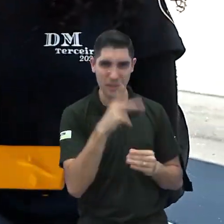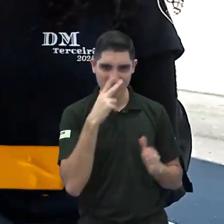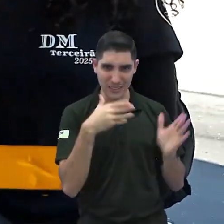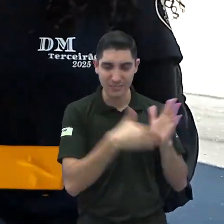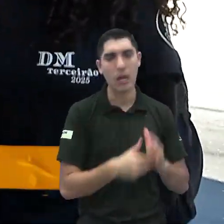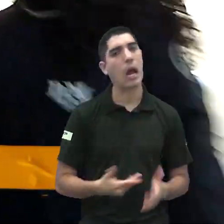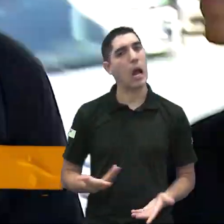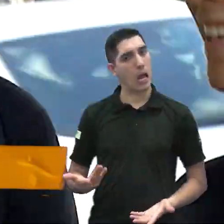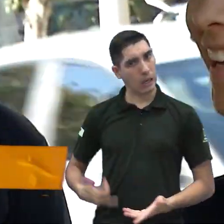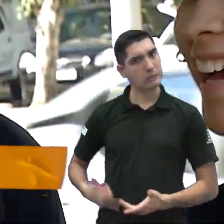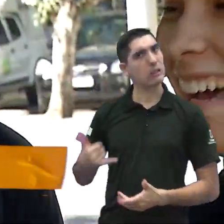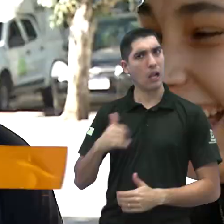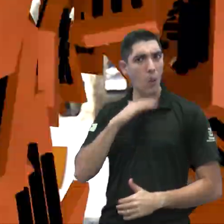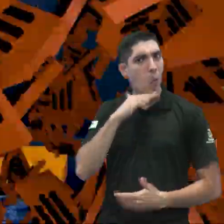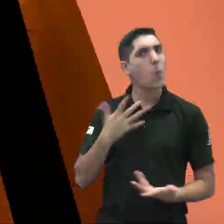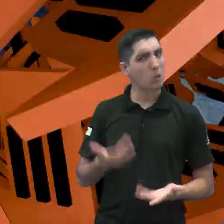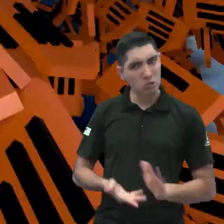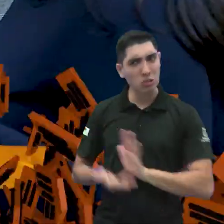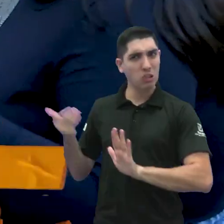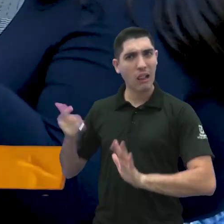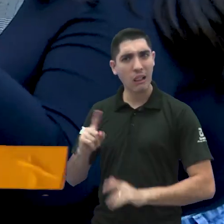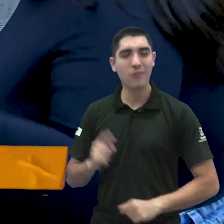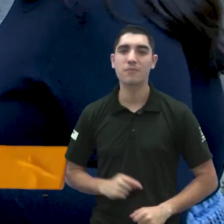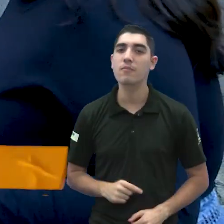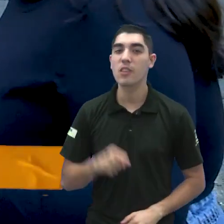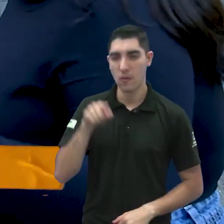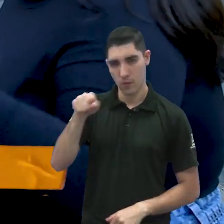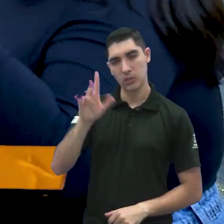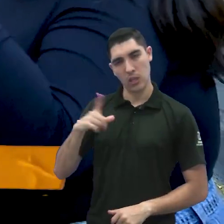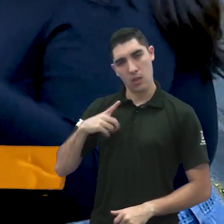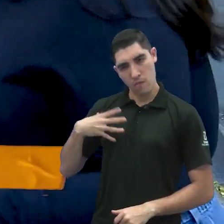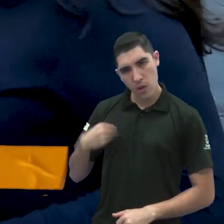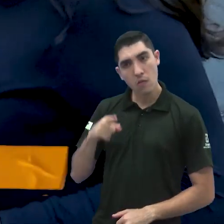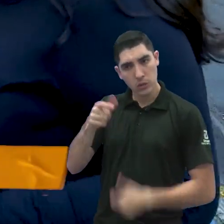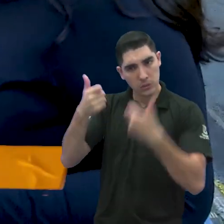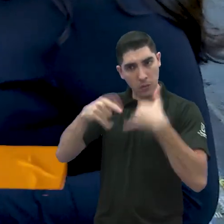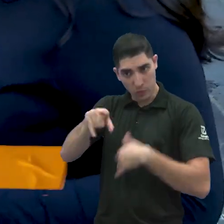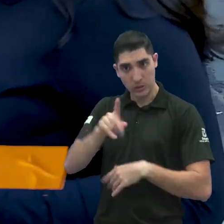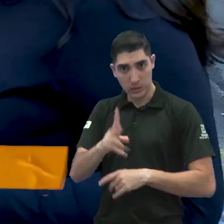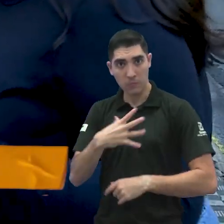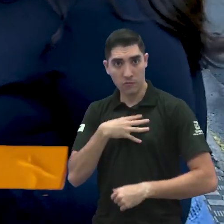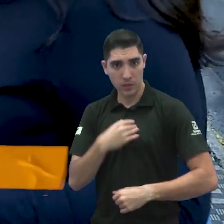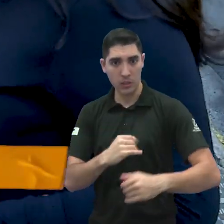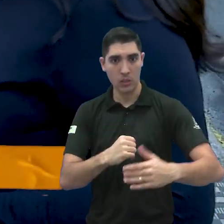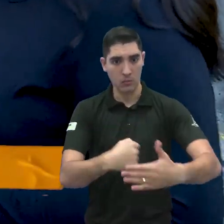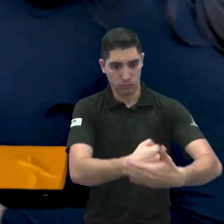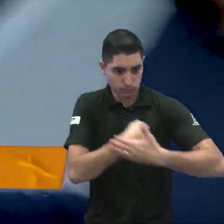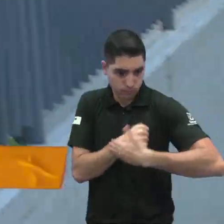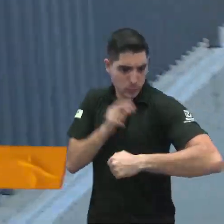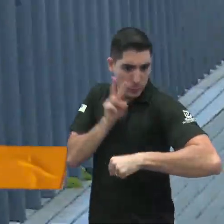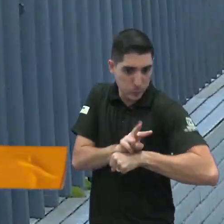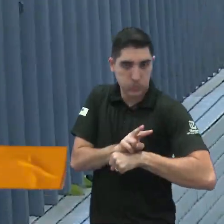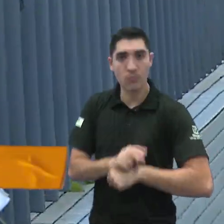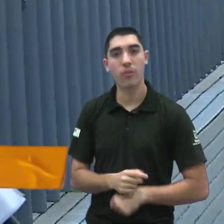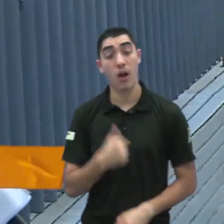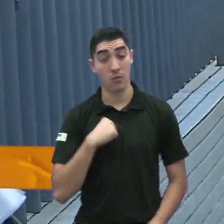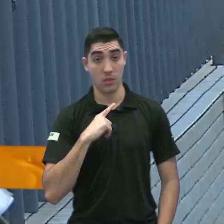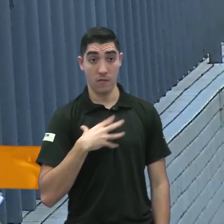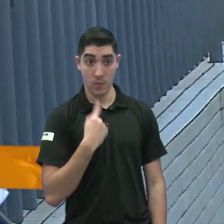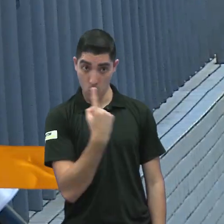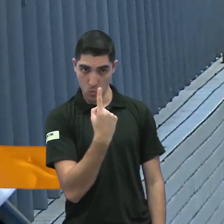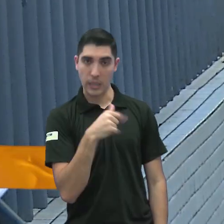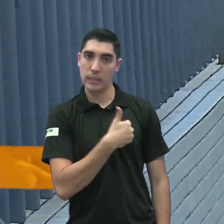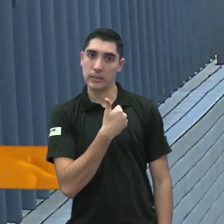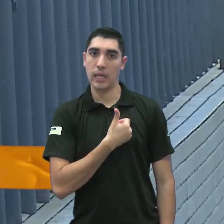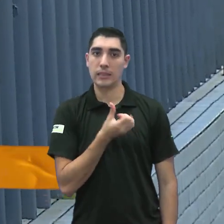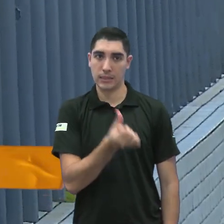também é o limite? É o limite. Me conta um pouquinho, você já disse que é mãe, você se considera uma mãe super protetora com seus filhos? Eu tenho uma filha só, ela